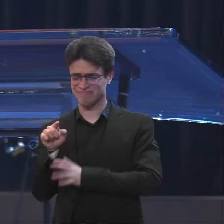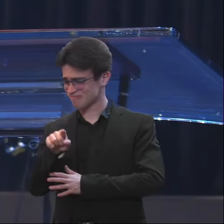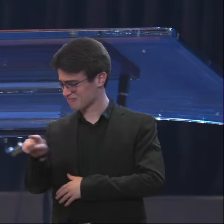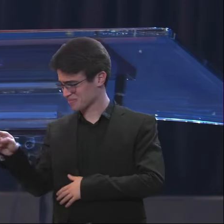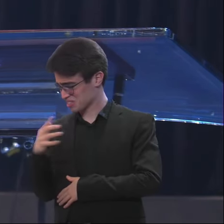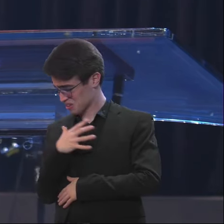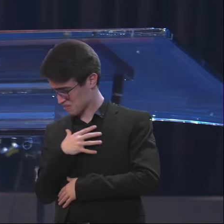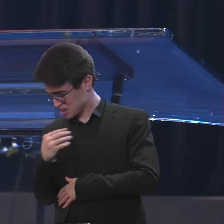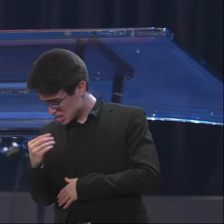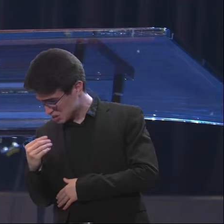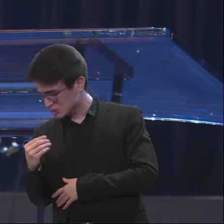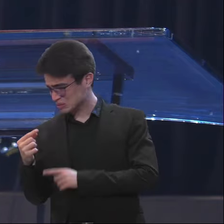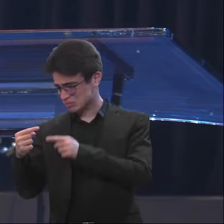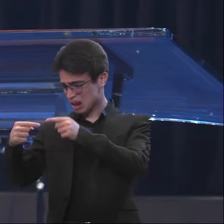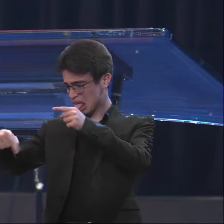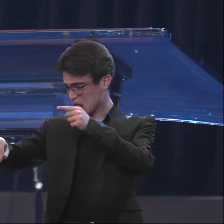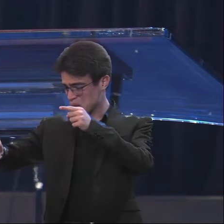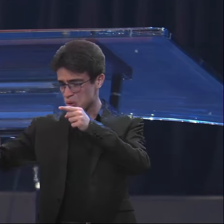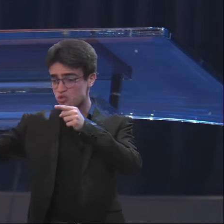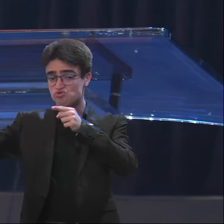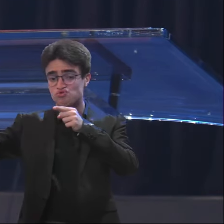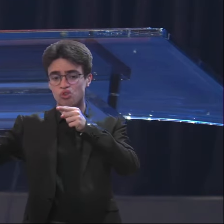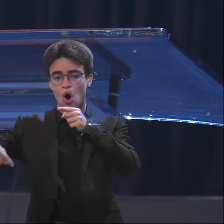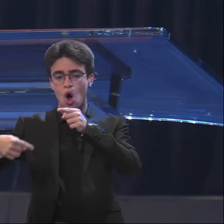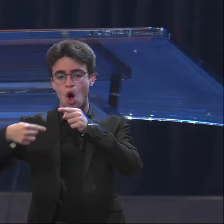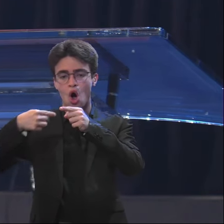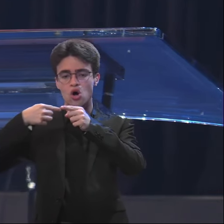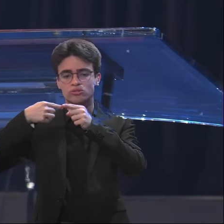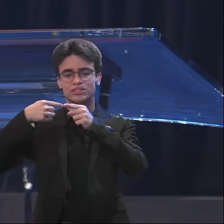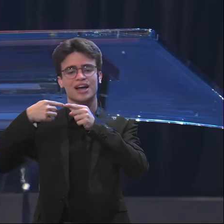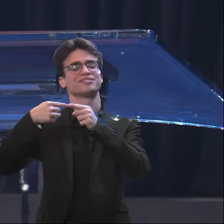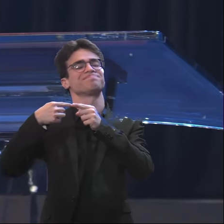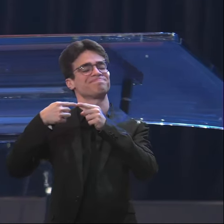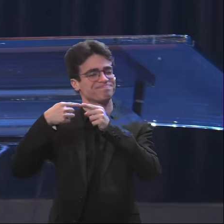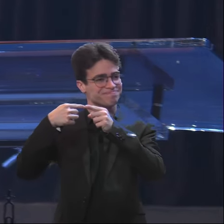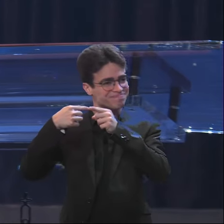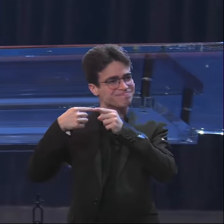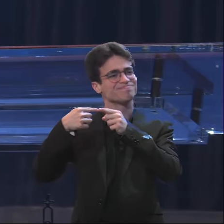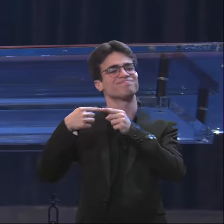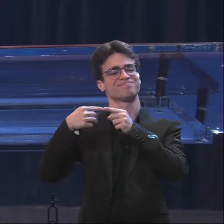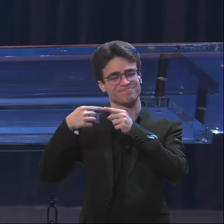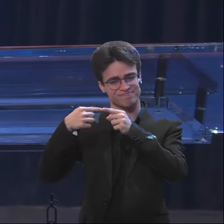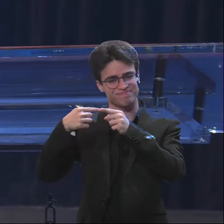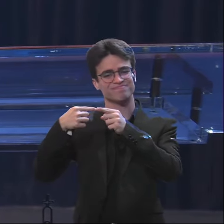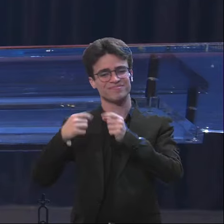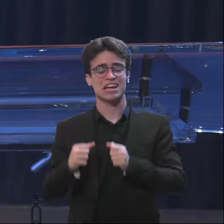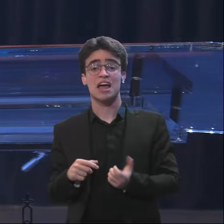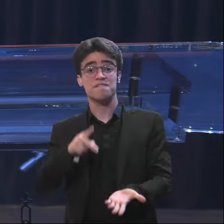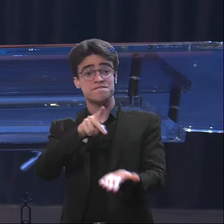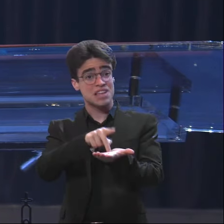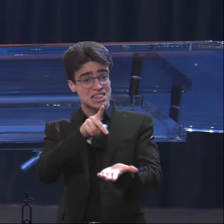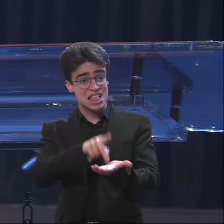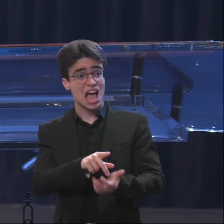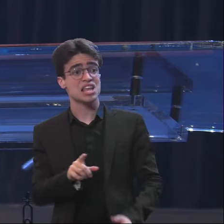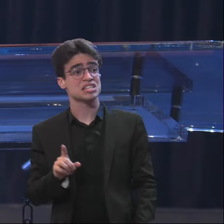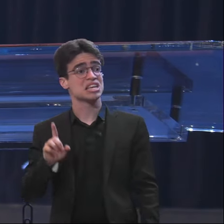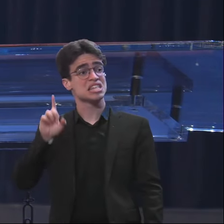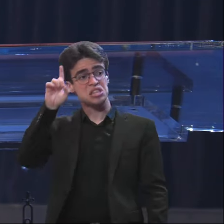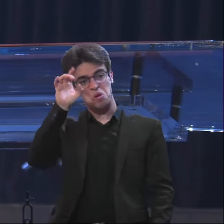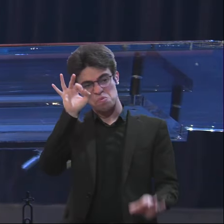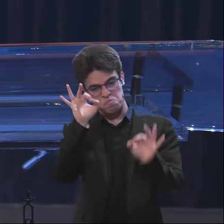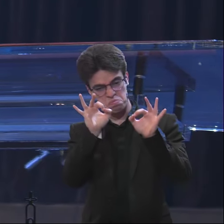aos seus. Em nome de Jesus, Deus vai operar milagres na